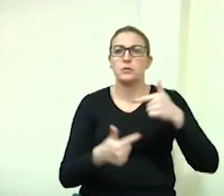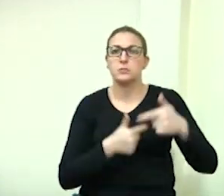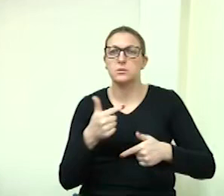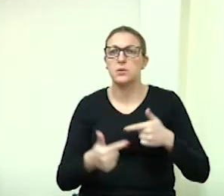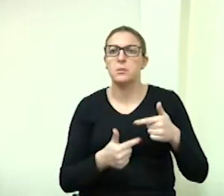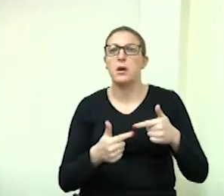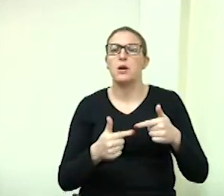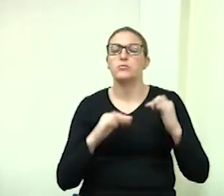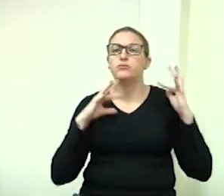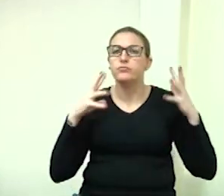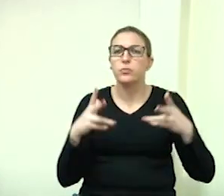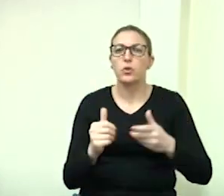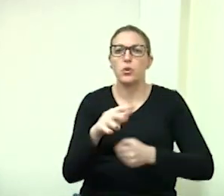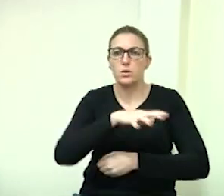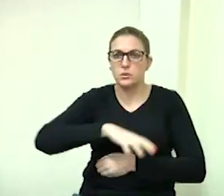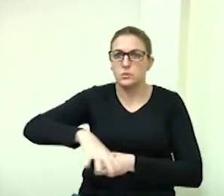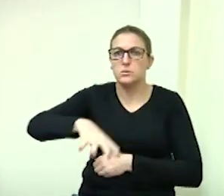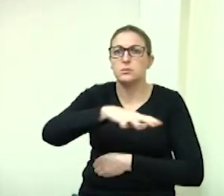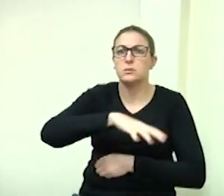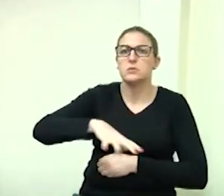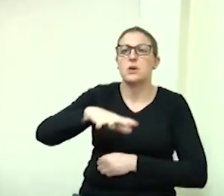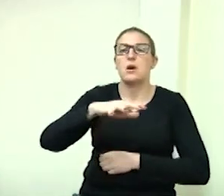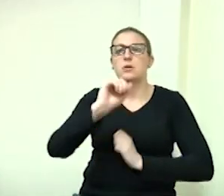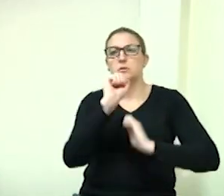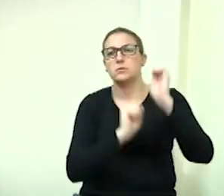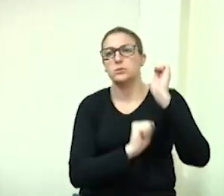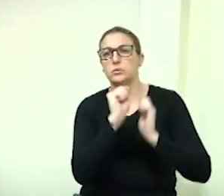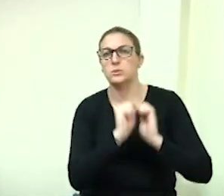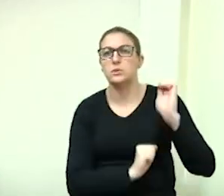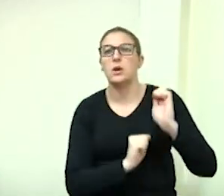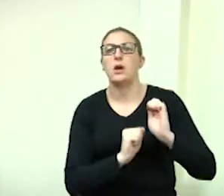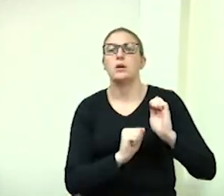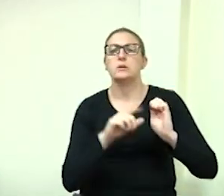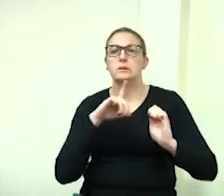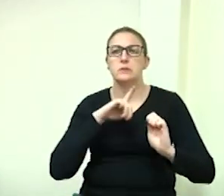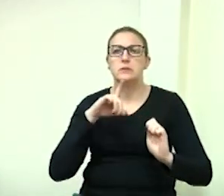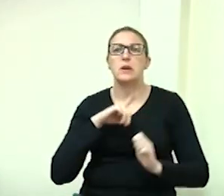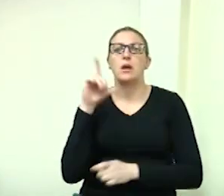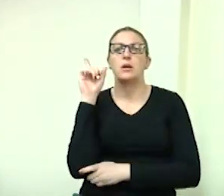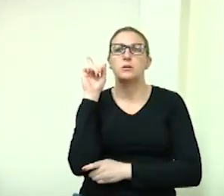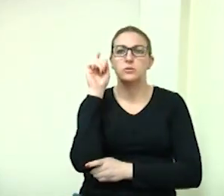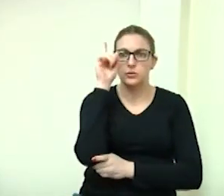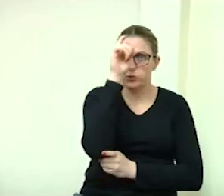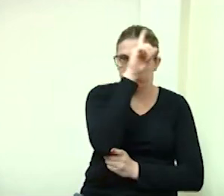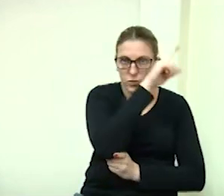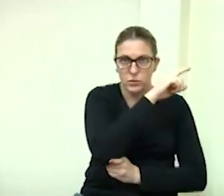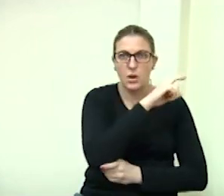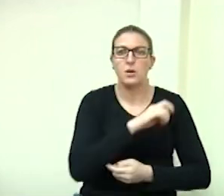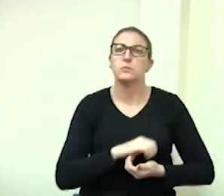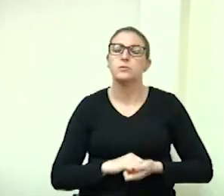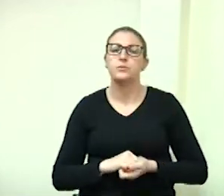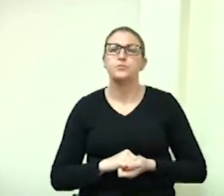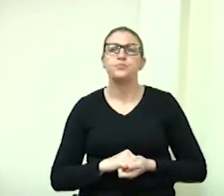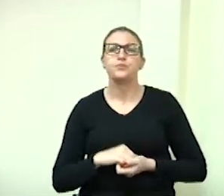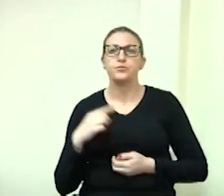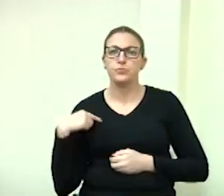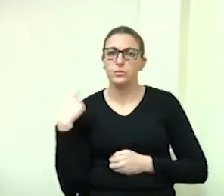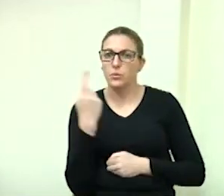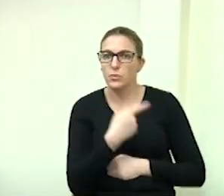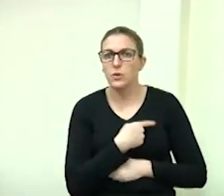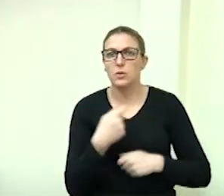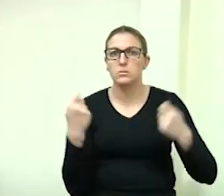dos corredores de desenvolvimento industriais todos enfrentam esta dificuldade nós